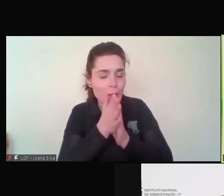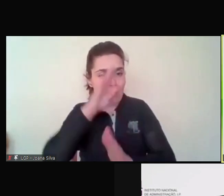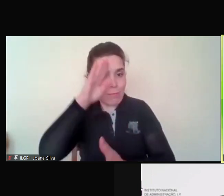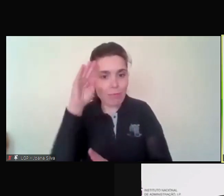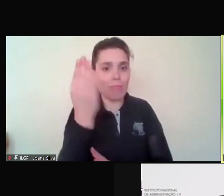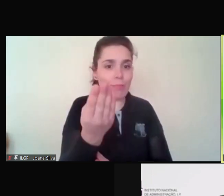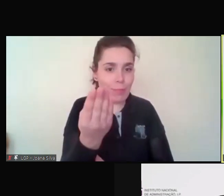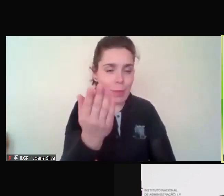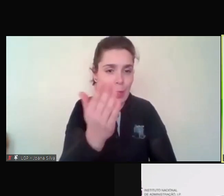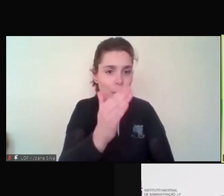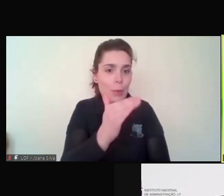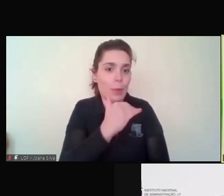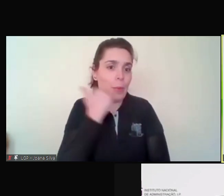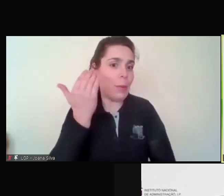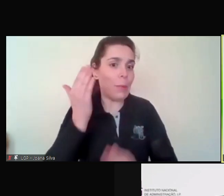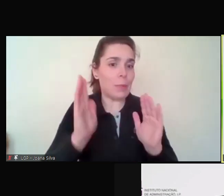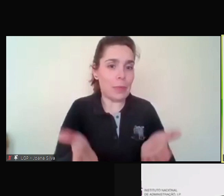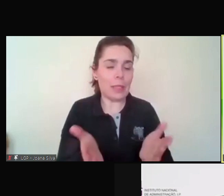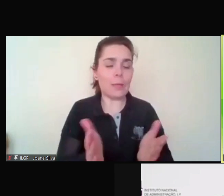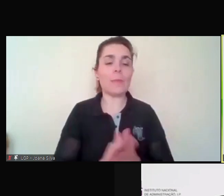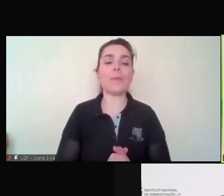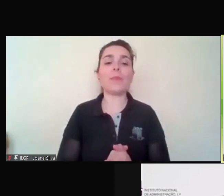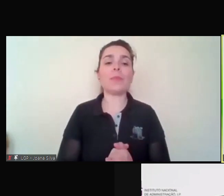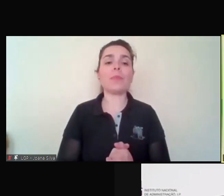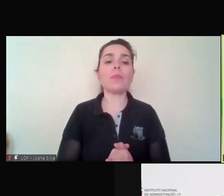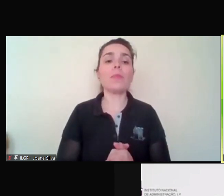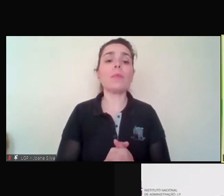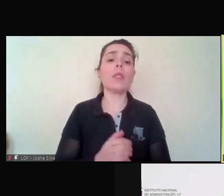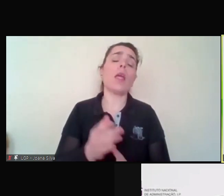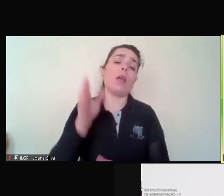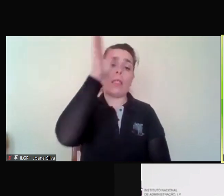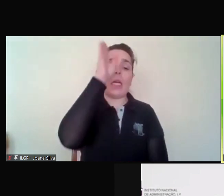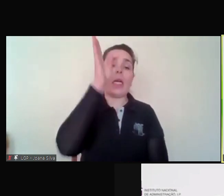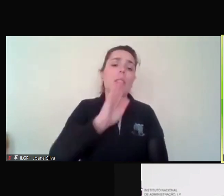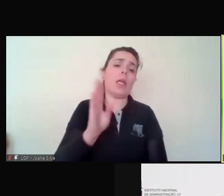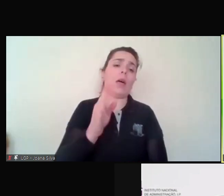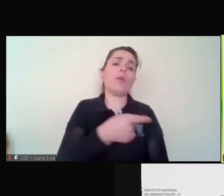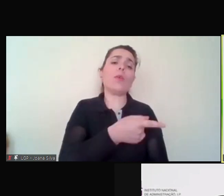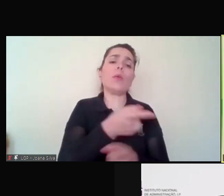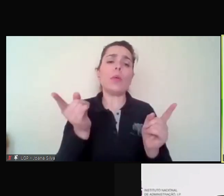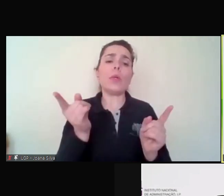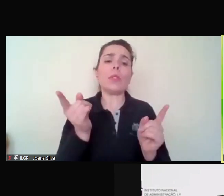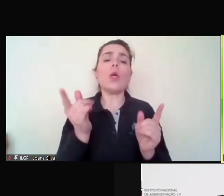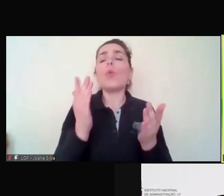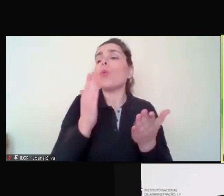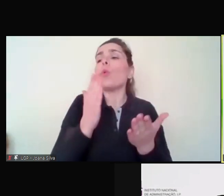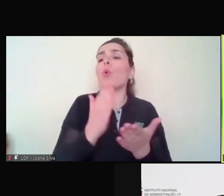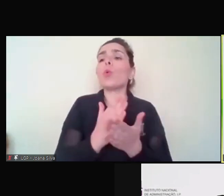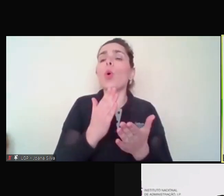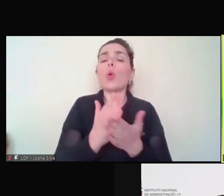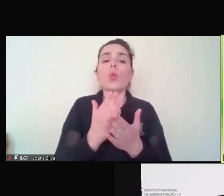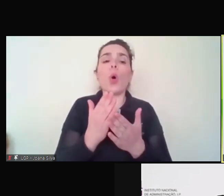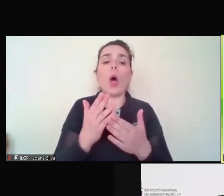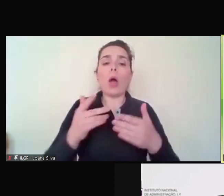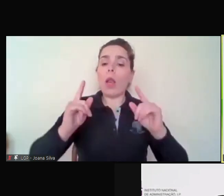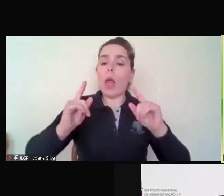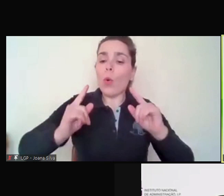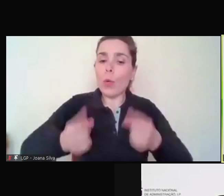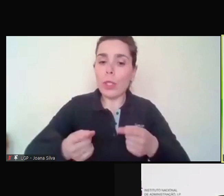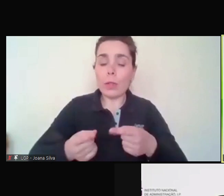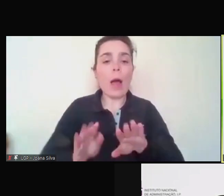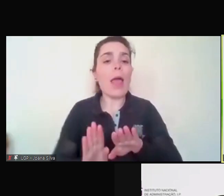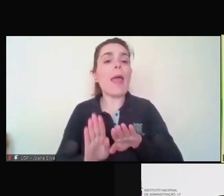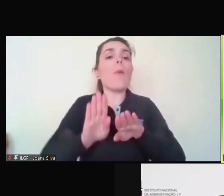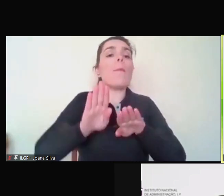formação que vos é apresentado, conscientes sempre de que não se trata de um ponto de chegada, mas de mais um passo